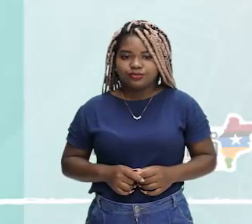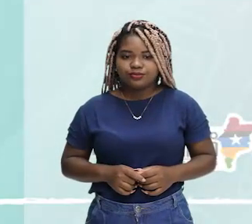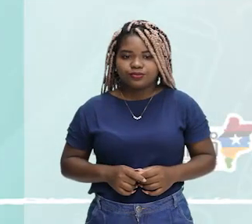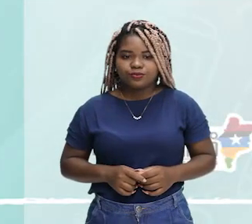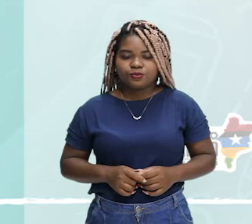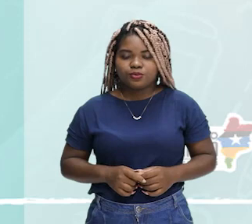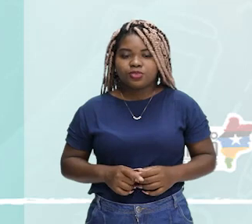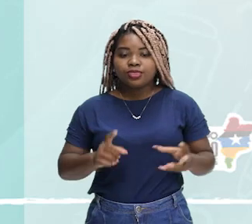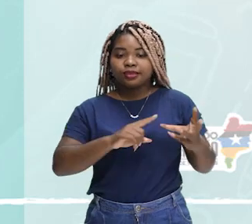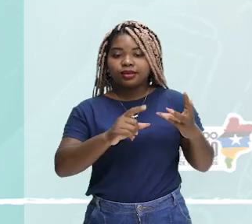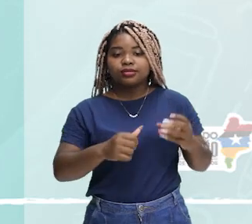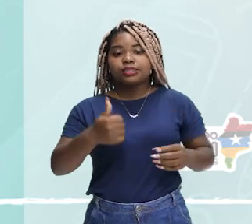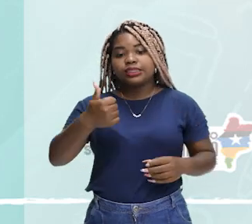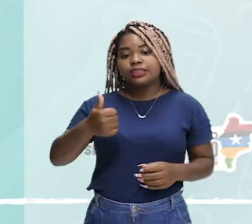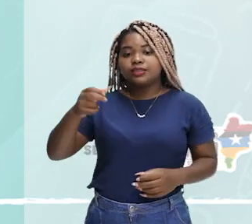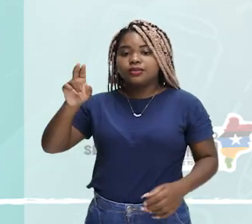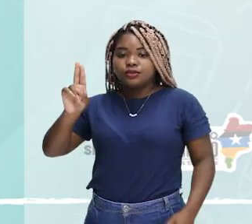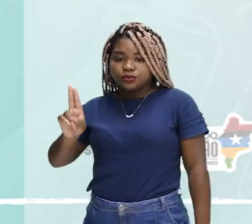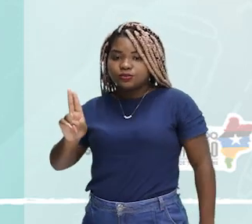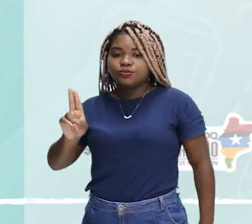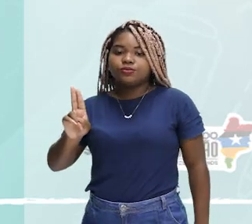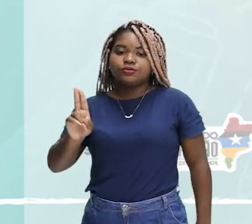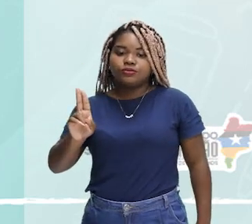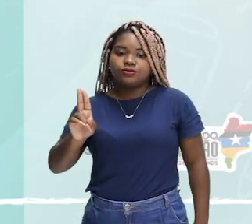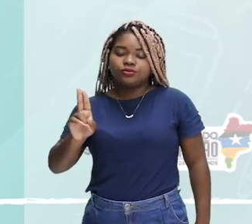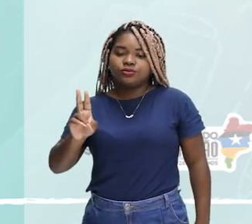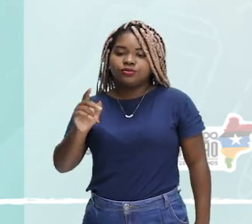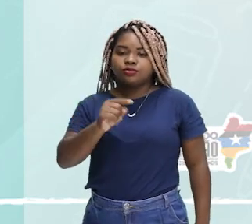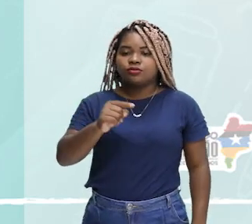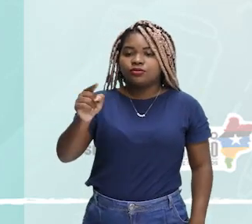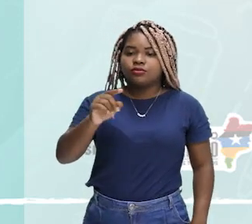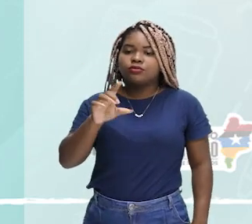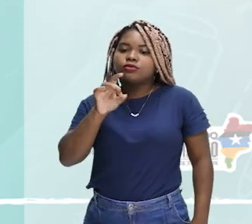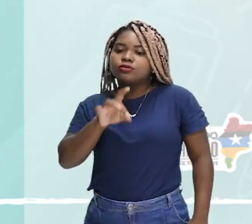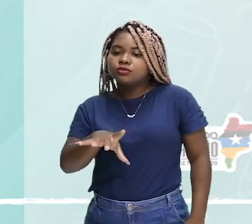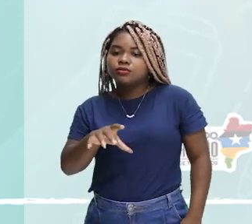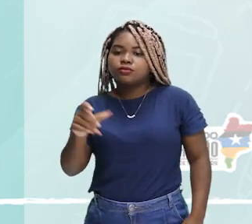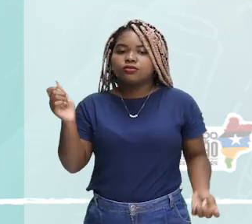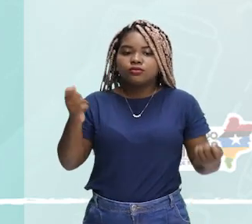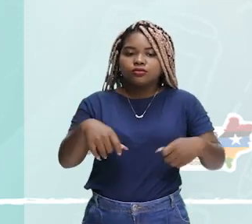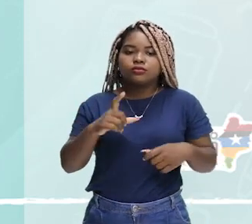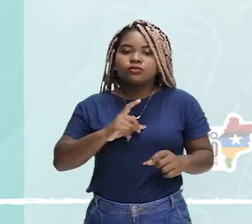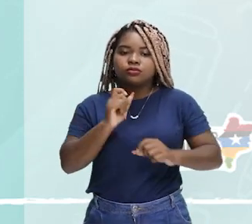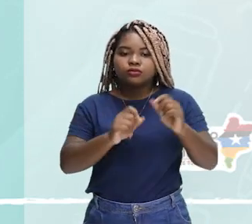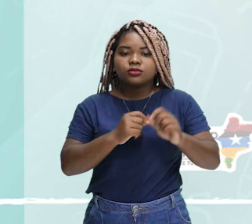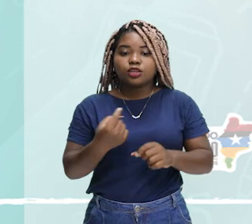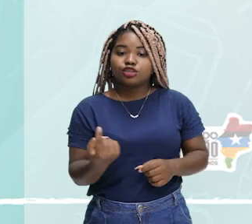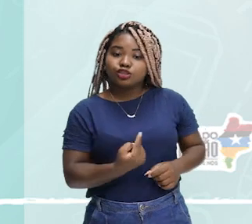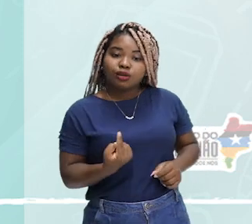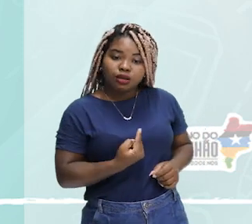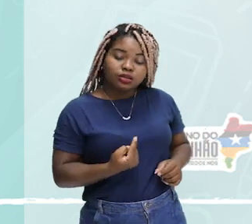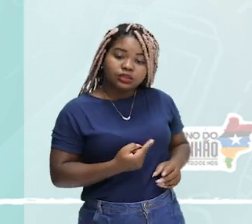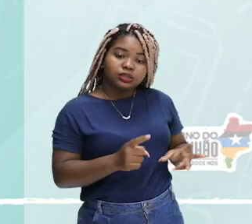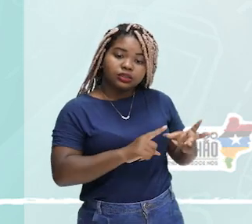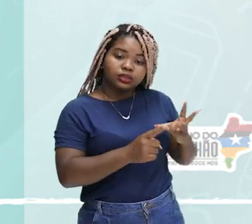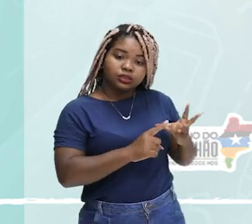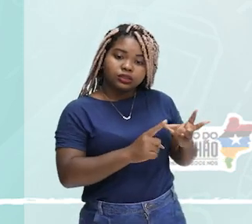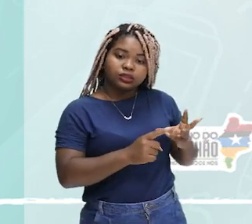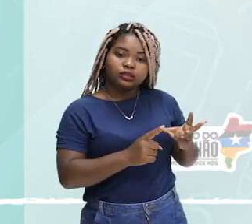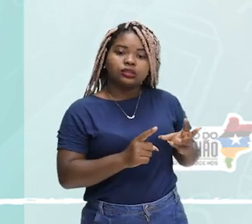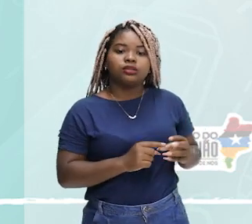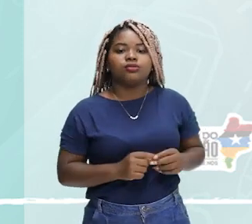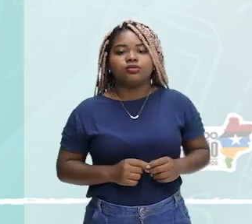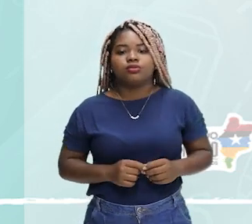Continuando aqui. No caso das vogais I e U, o acento agudo somente é empregado se estiverem sozinhas na sílaba, ou seja,